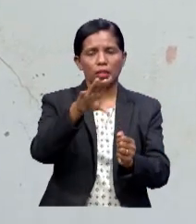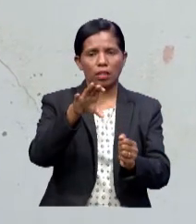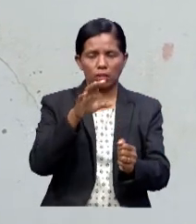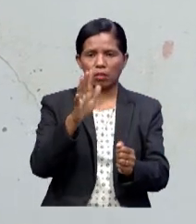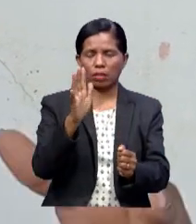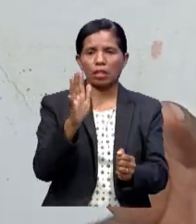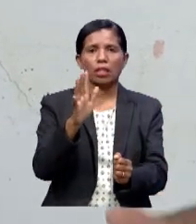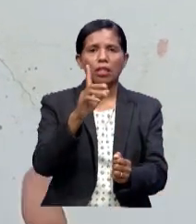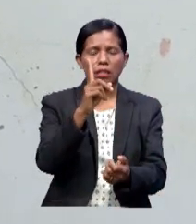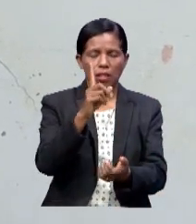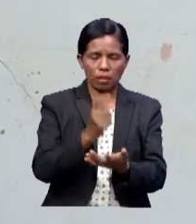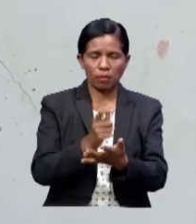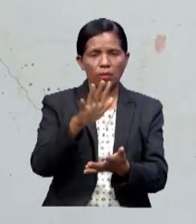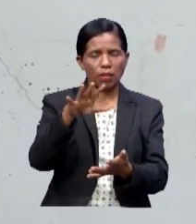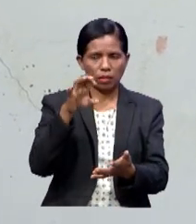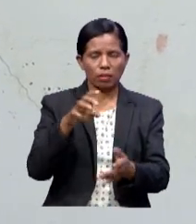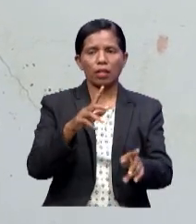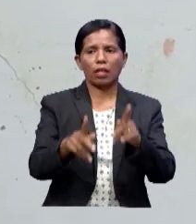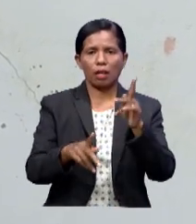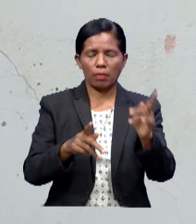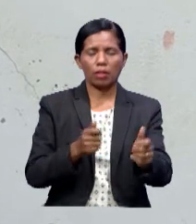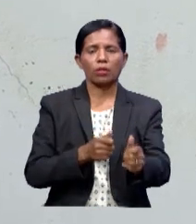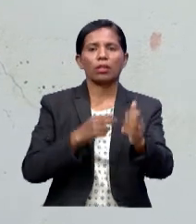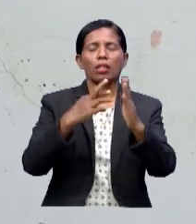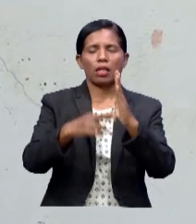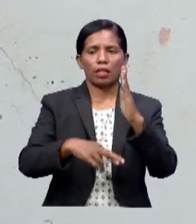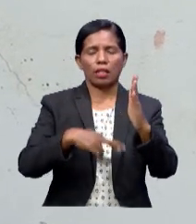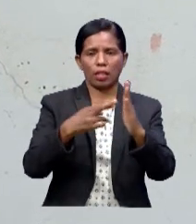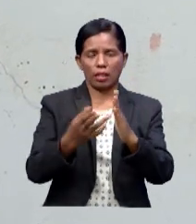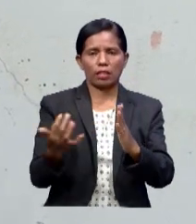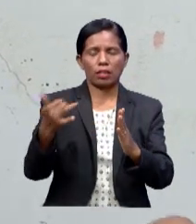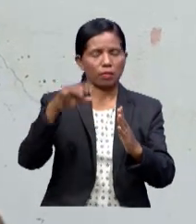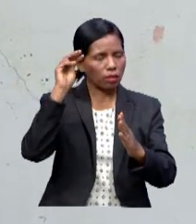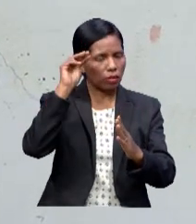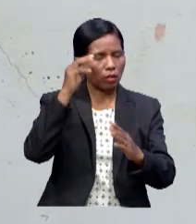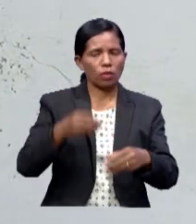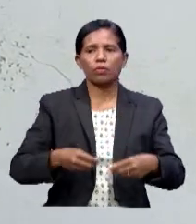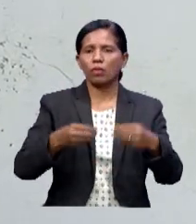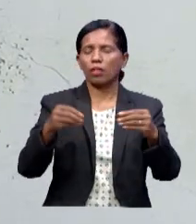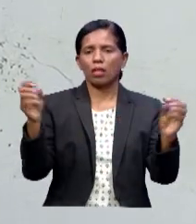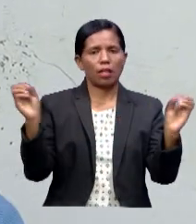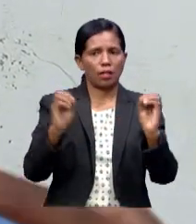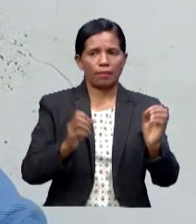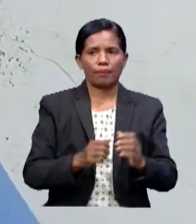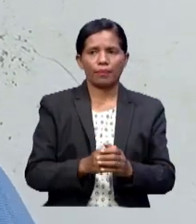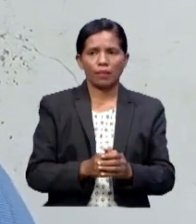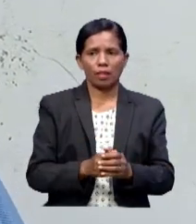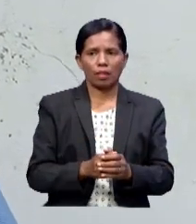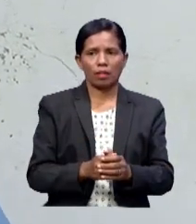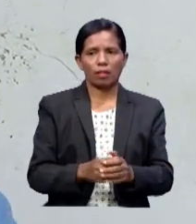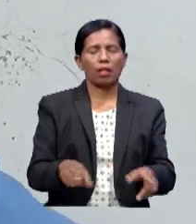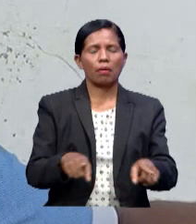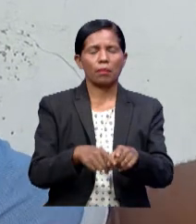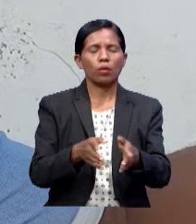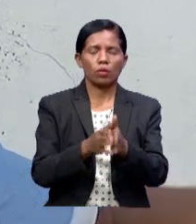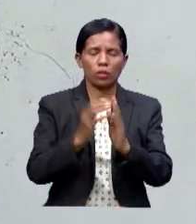nebe ke merece ka prense dune kriteria sira requisitos nebe ke ministério fone la ia fila fat ama manasa un líder nacional nebe